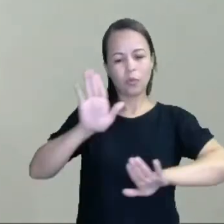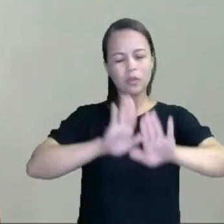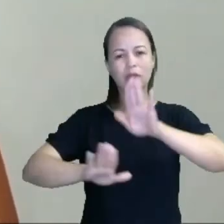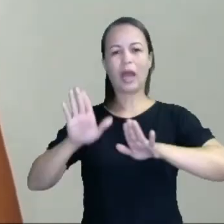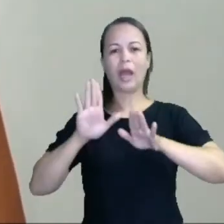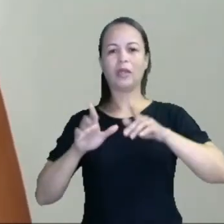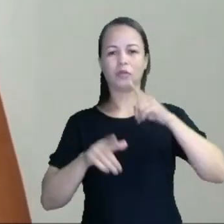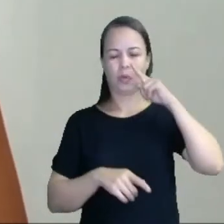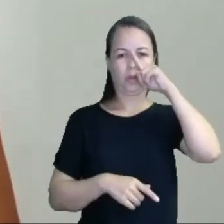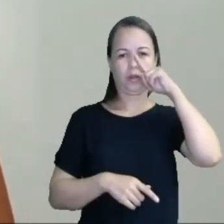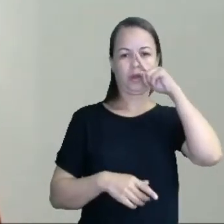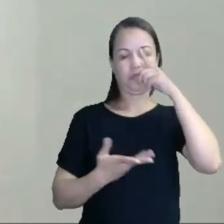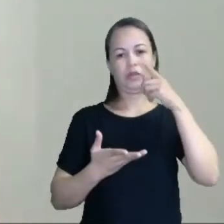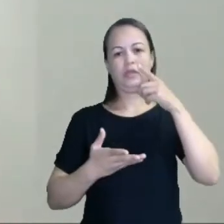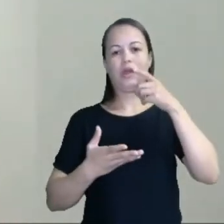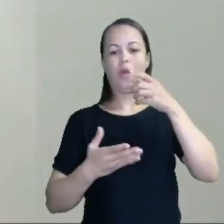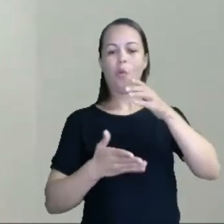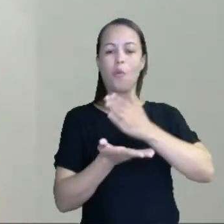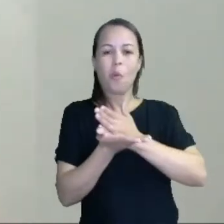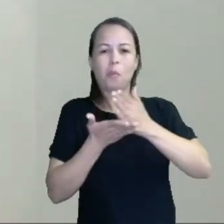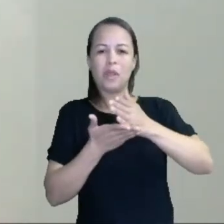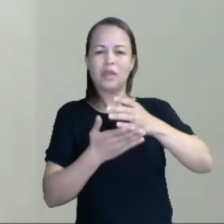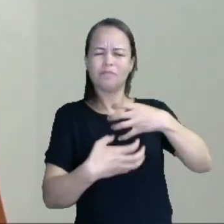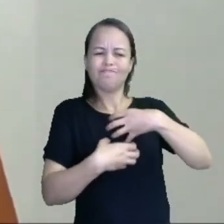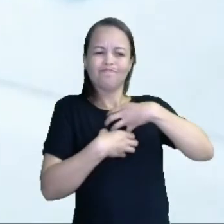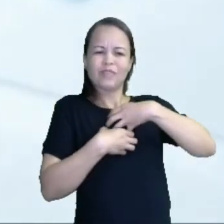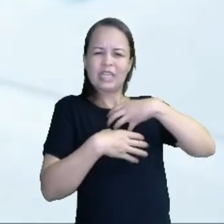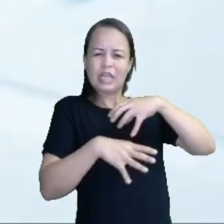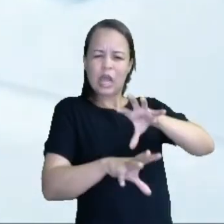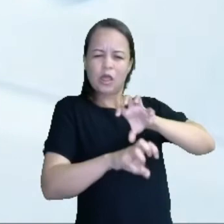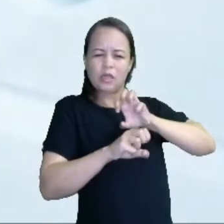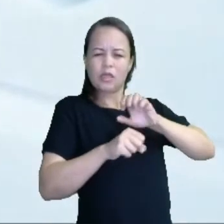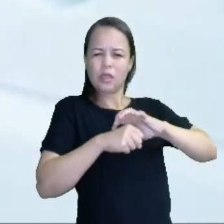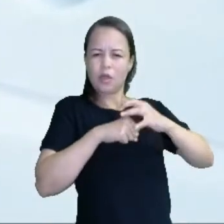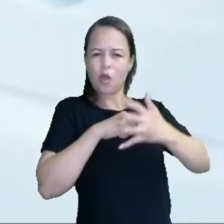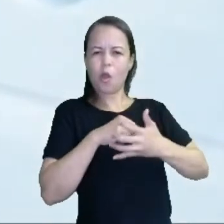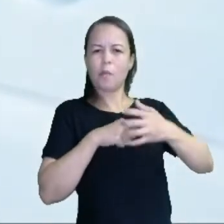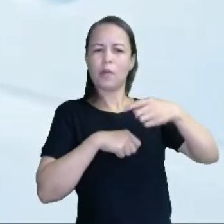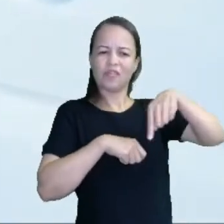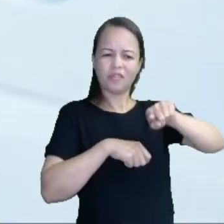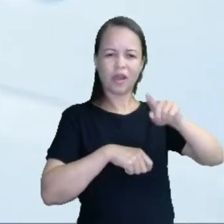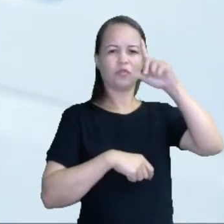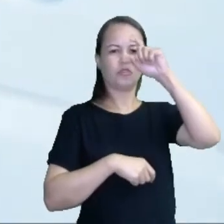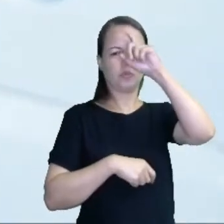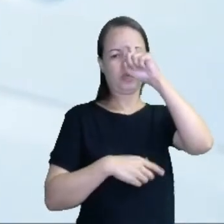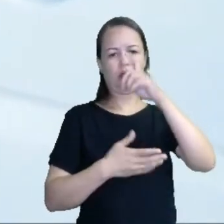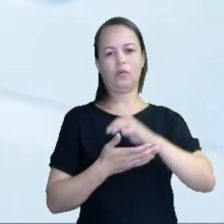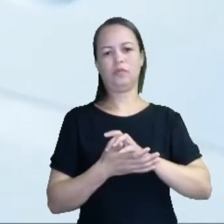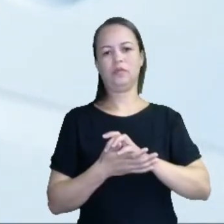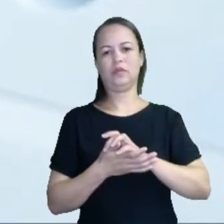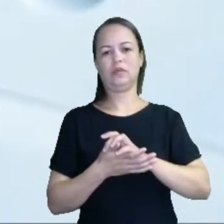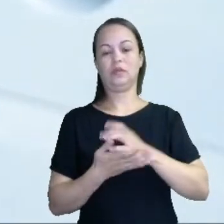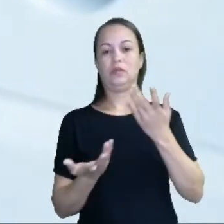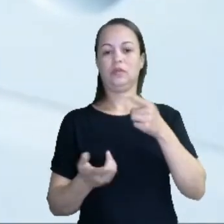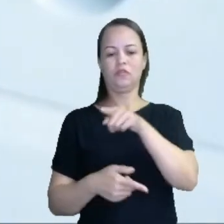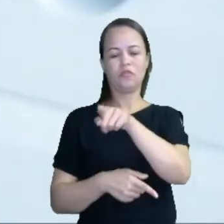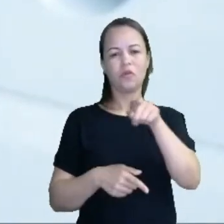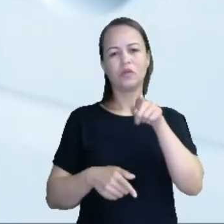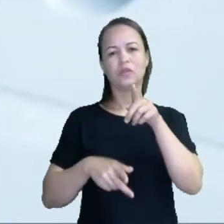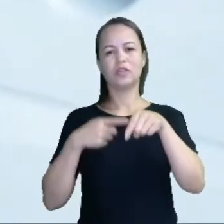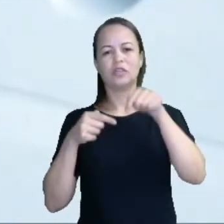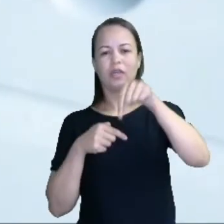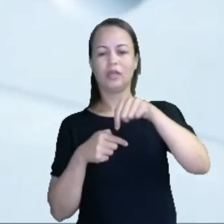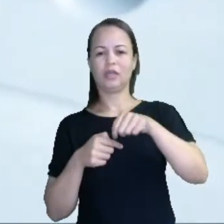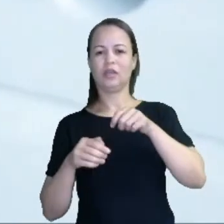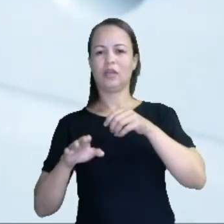verdade, ao início de sintomas, deve-se procurar algum profissional de saúde. Vitoriense, não espere isso acontecer com você. Você descumprindo